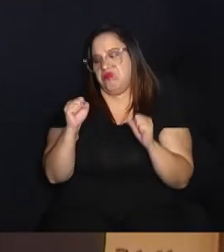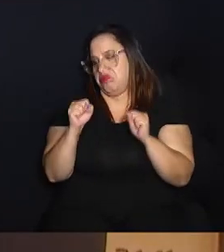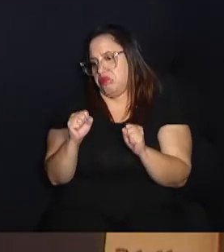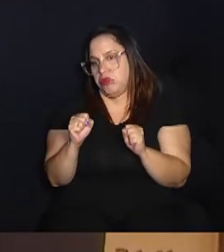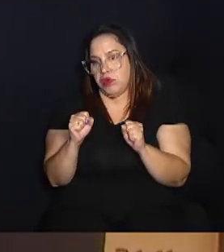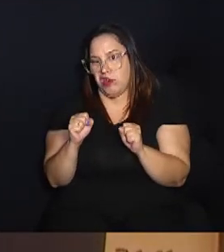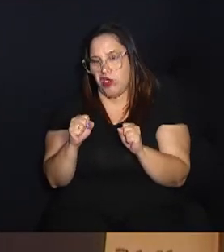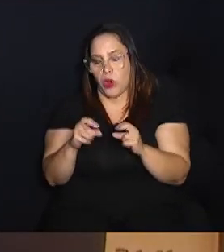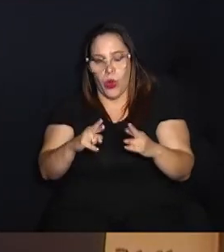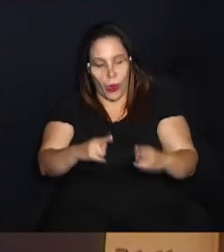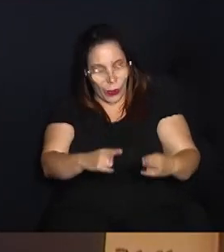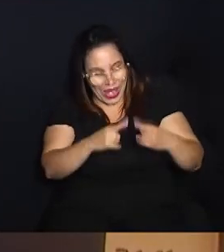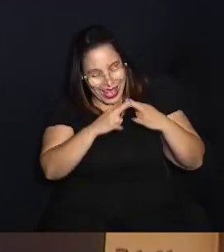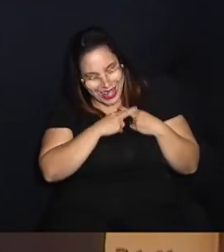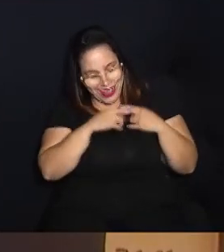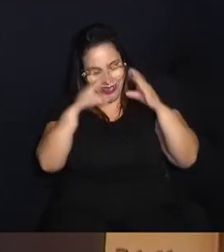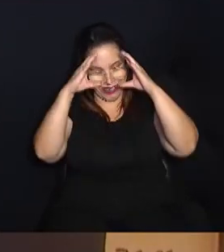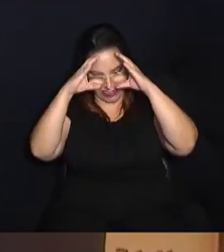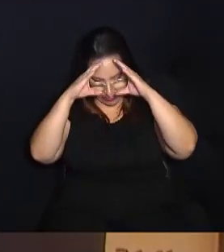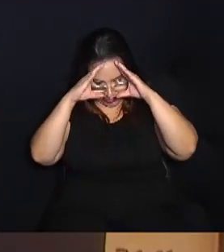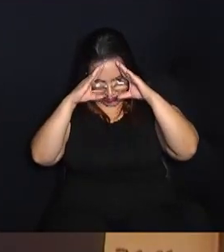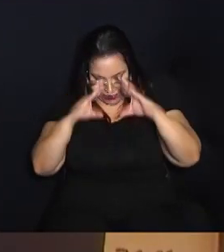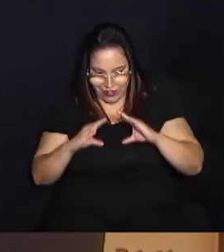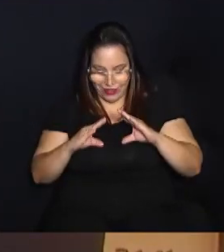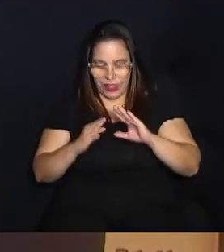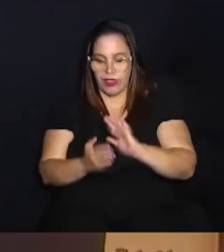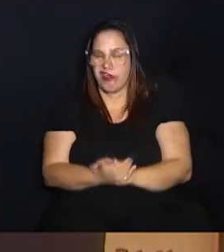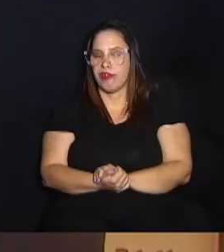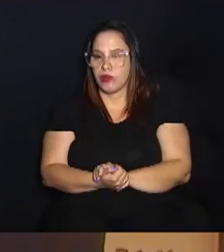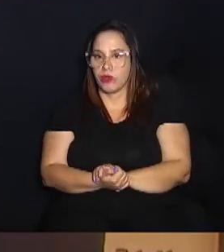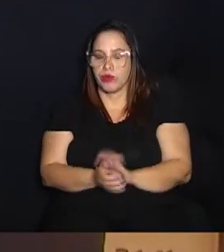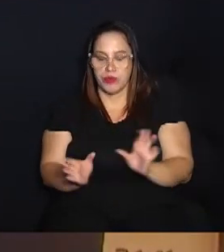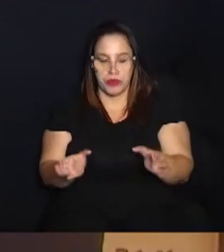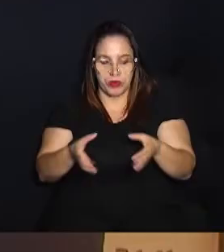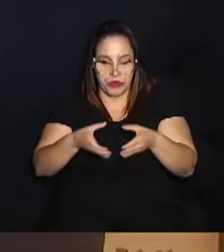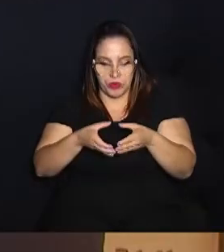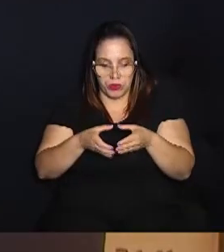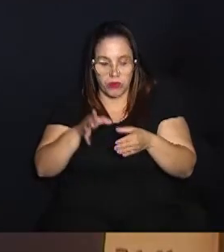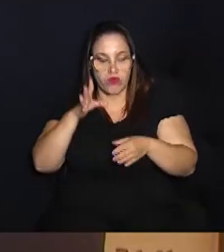o respeito ao conjunto de